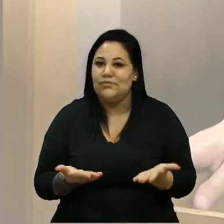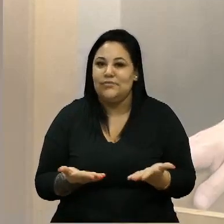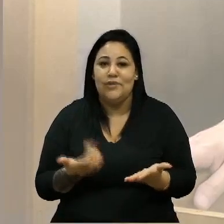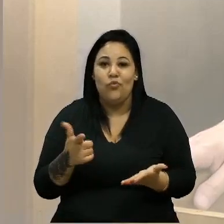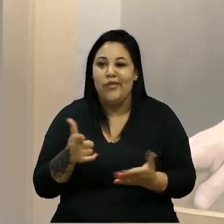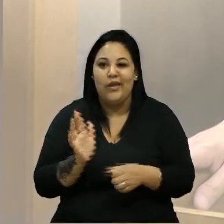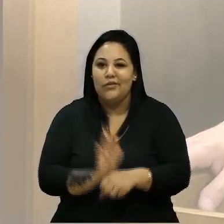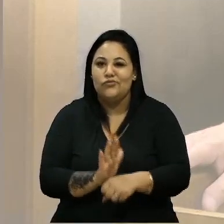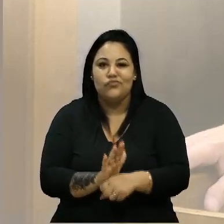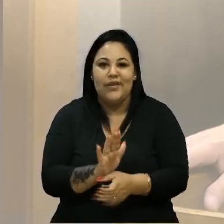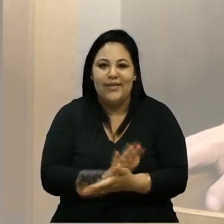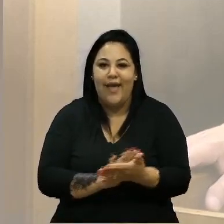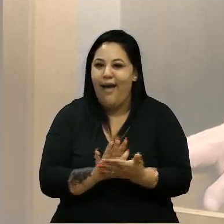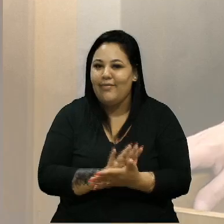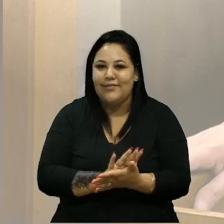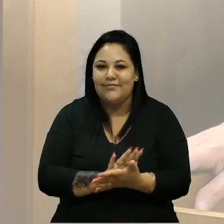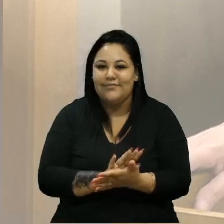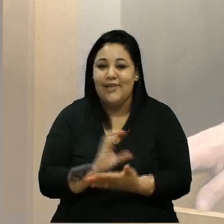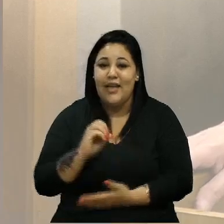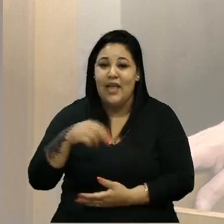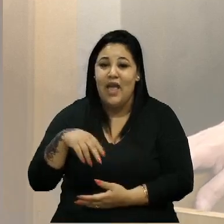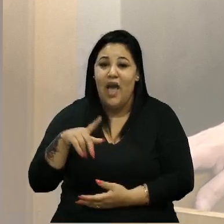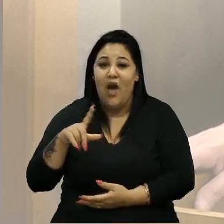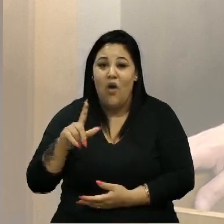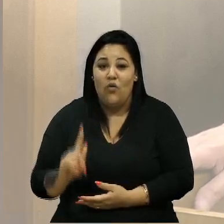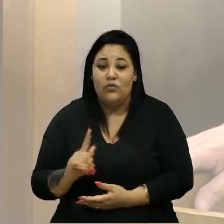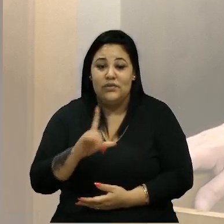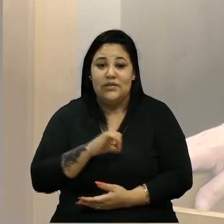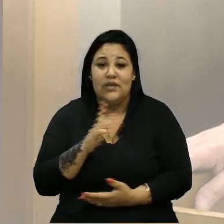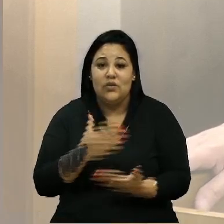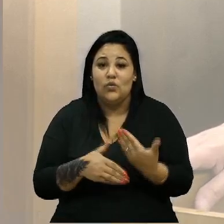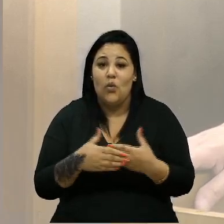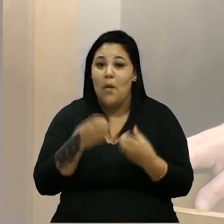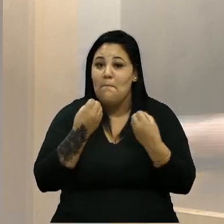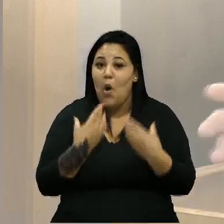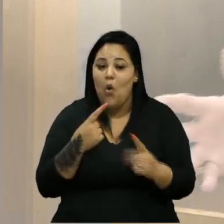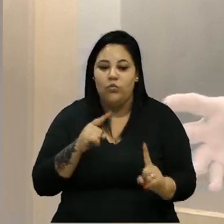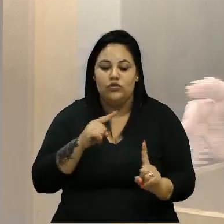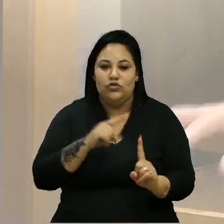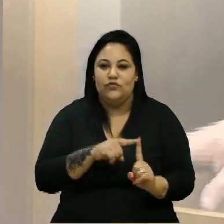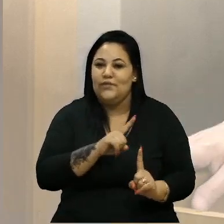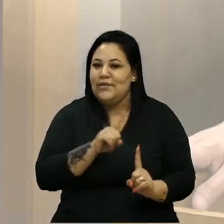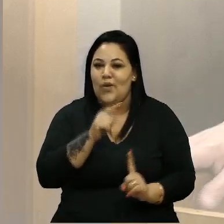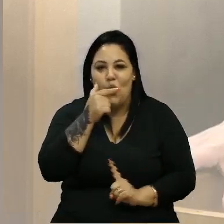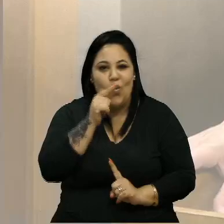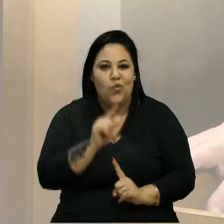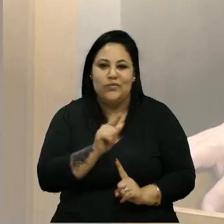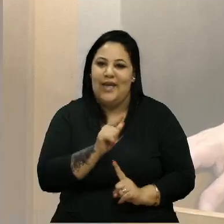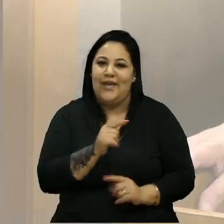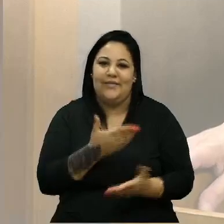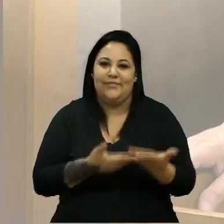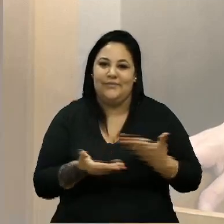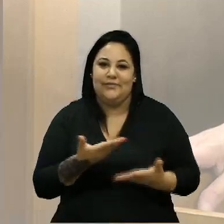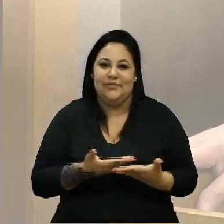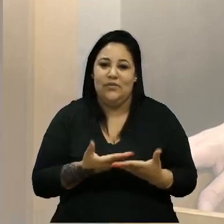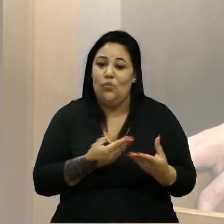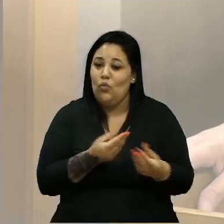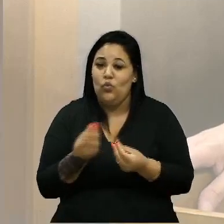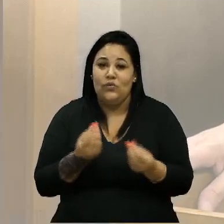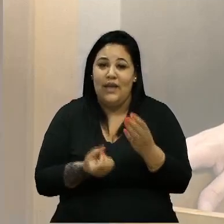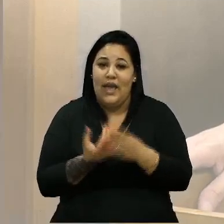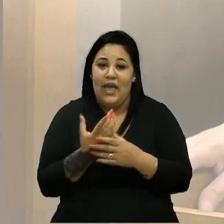auxílio. E as ONGs, com toda a boa intenção, não conseguem abraçar isso. Muitas estão se